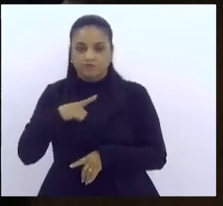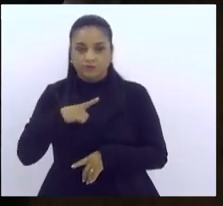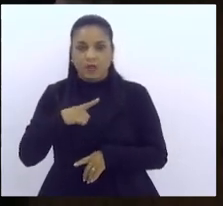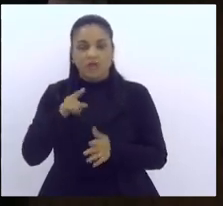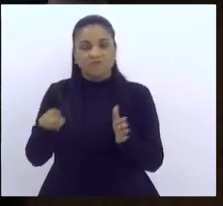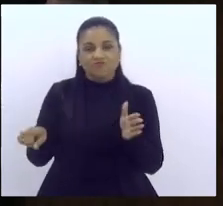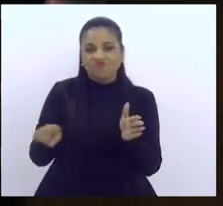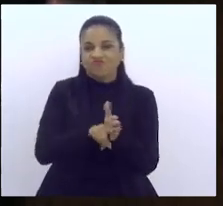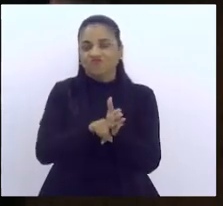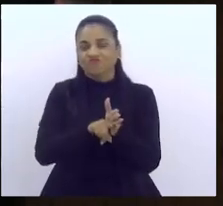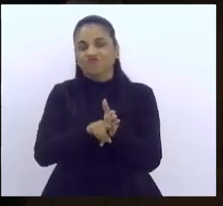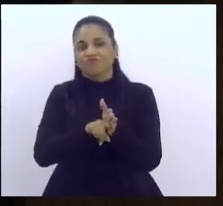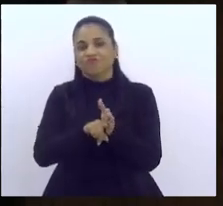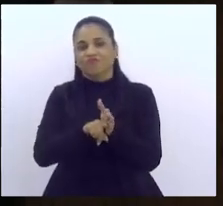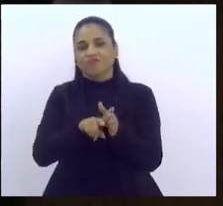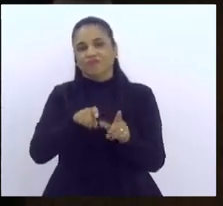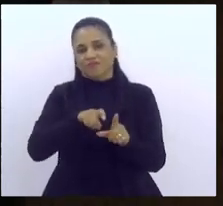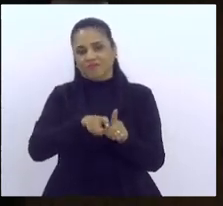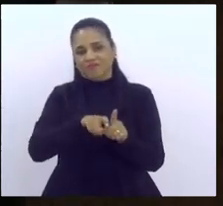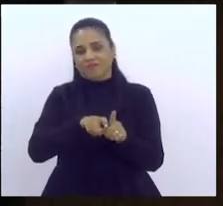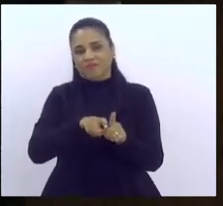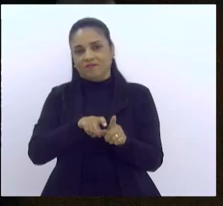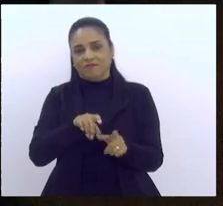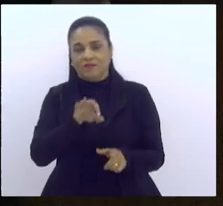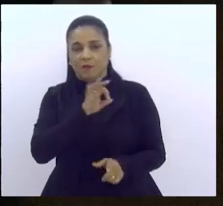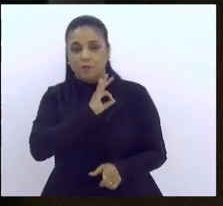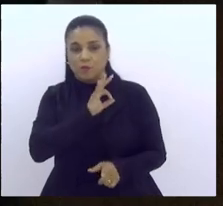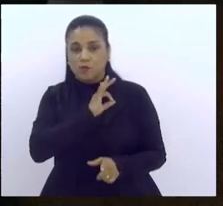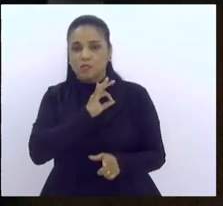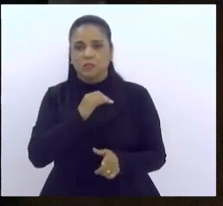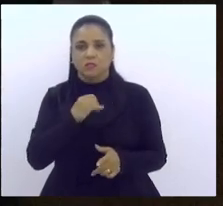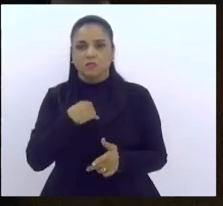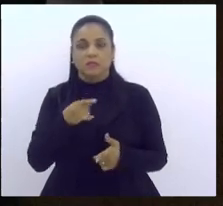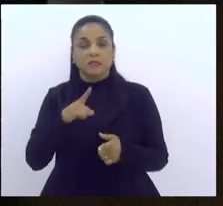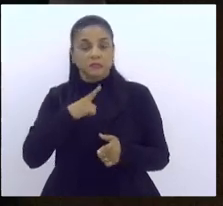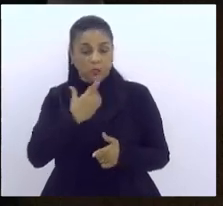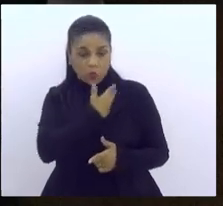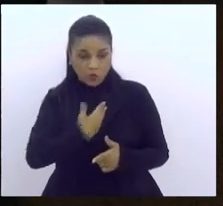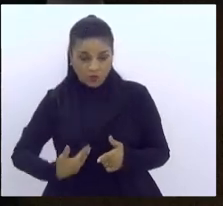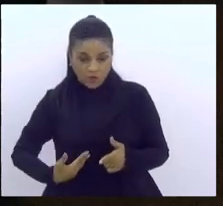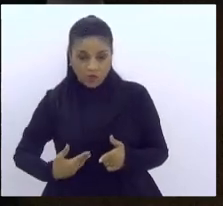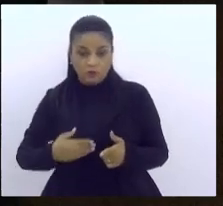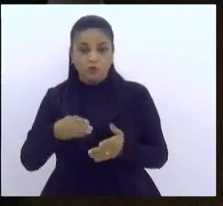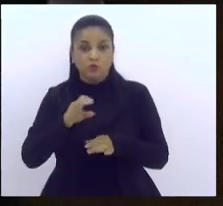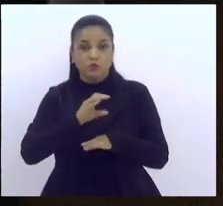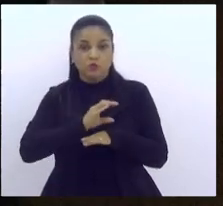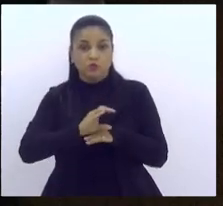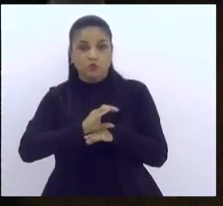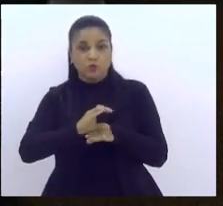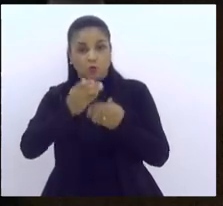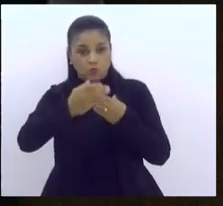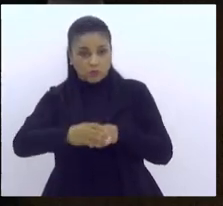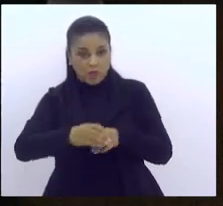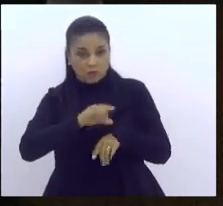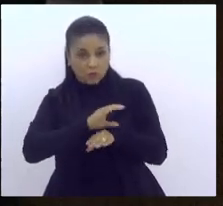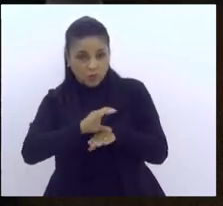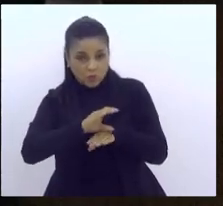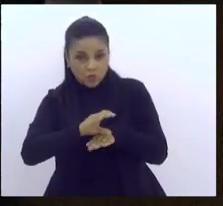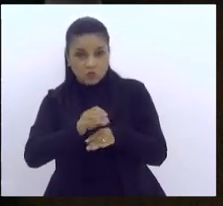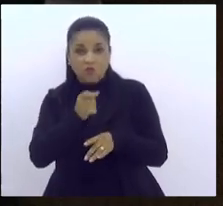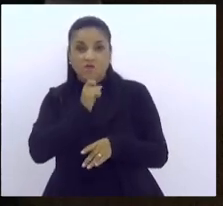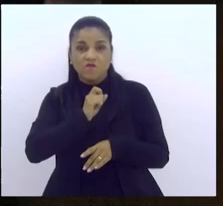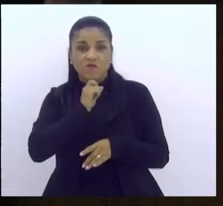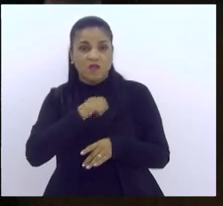déficit operacional nas polícias e há toda uma blindagem do governo falando que os concursados são velhos, falando que não